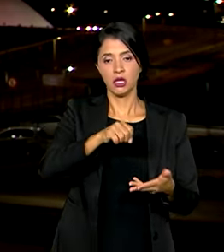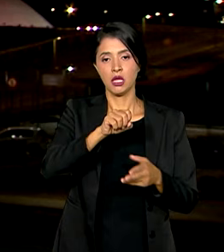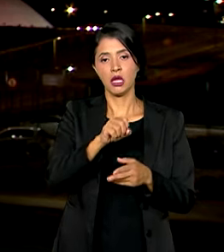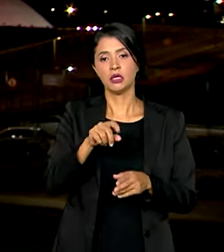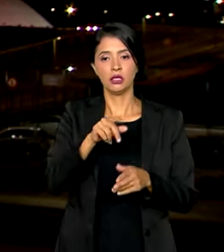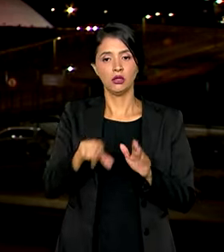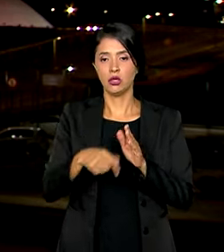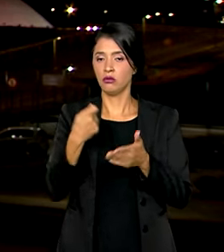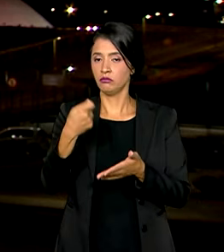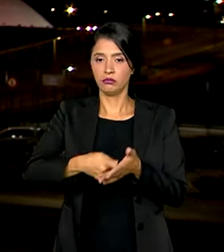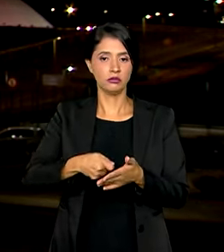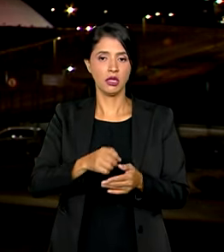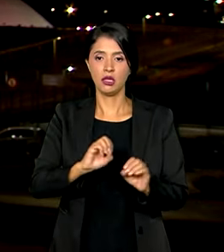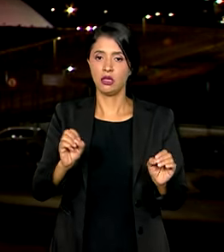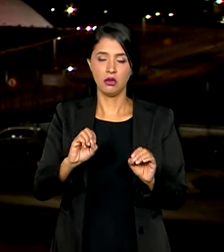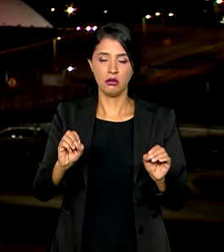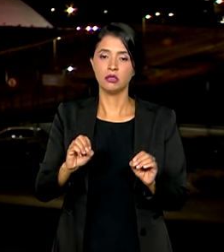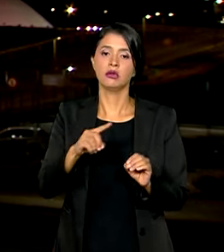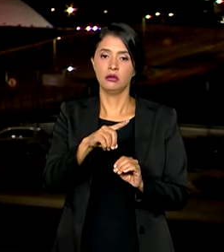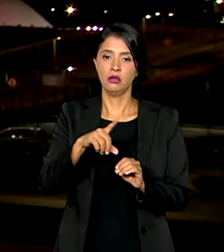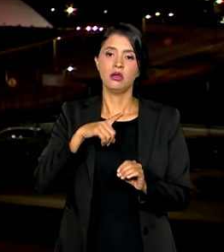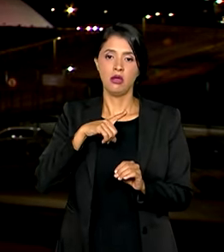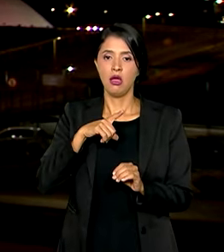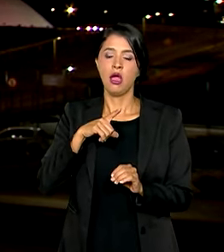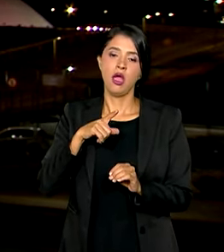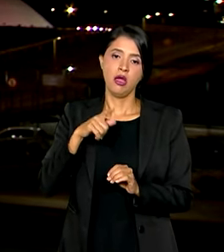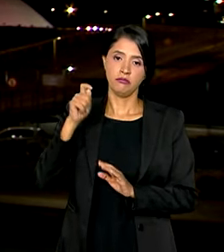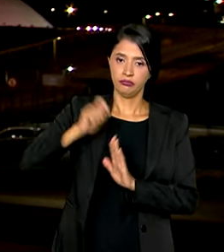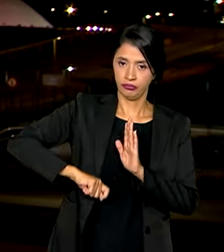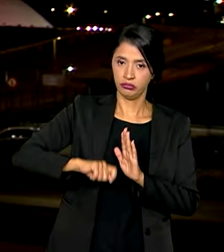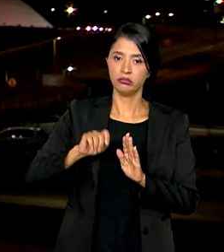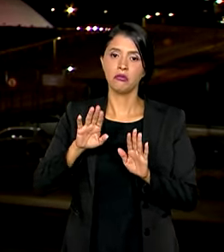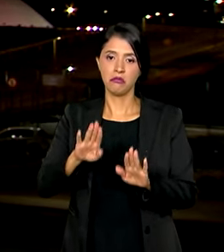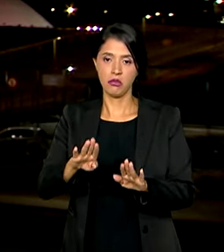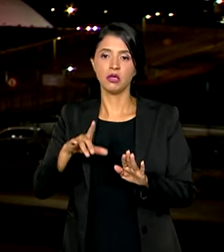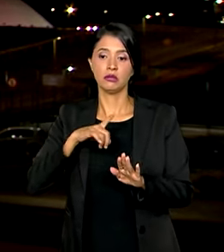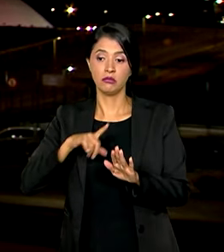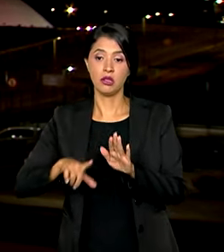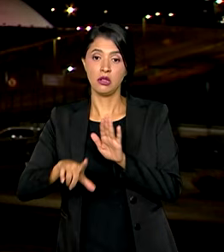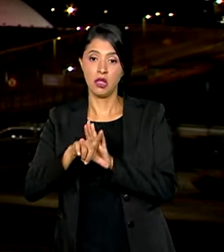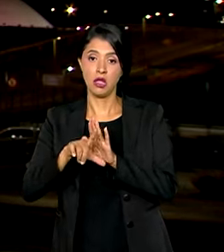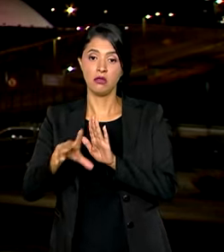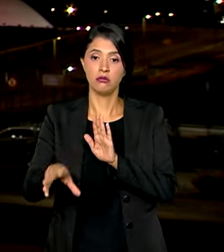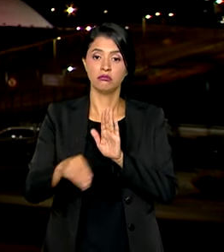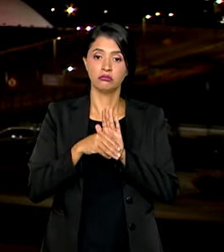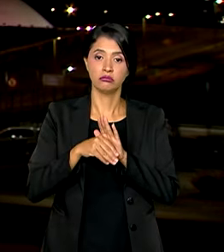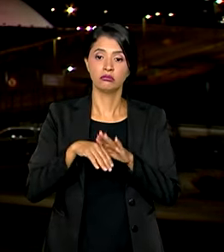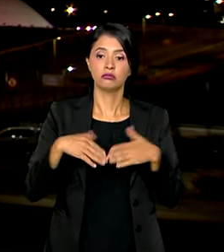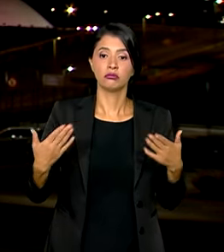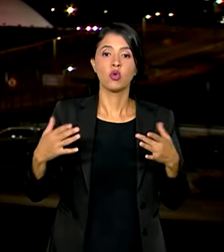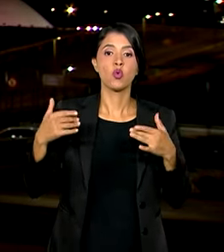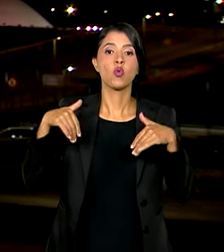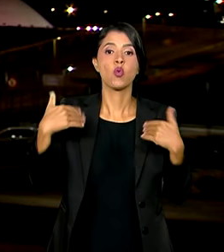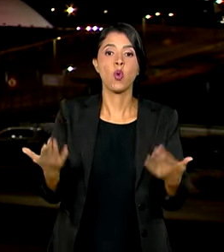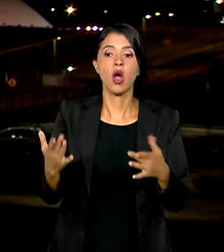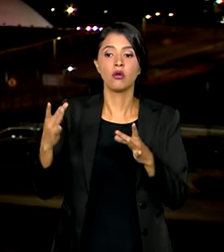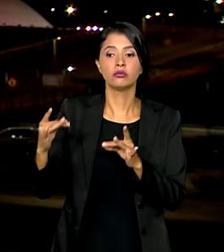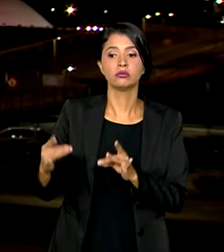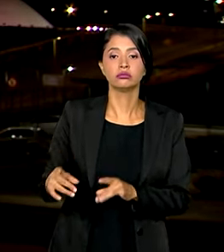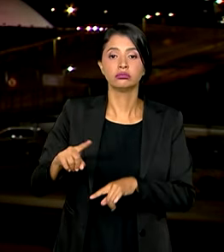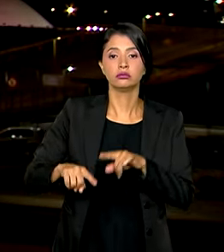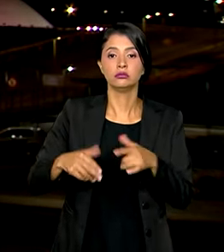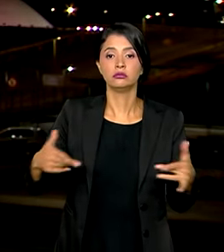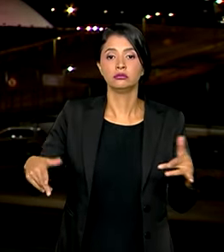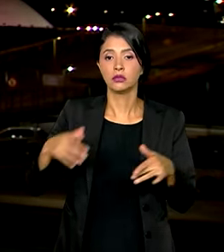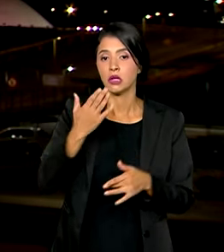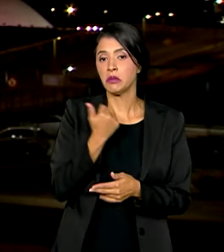com alíquotas zero para esses produtos. Porém, caberá uma lei complementar definir quais serão os produtos destinados à